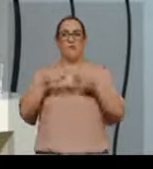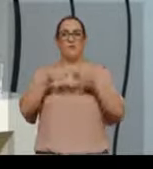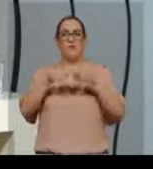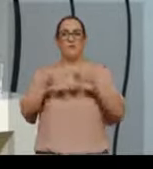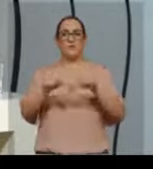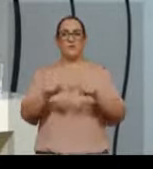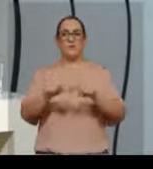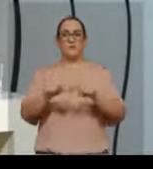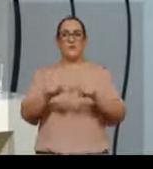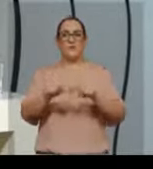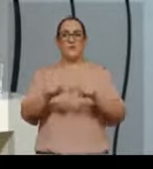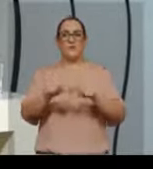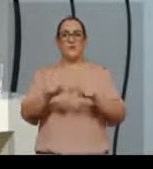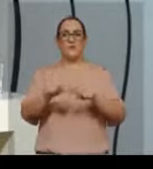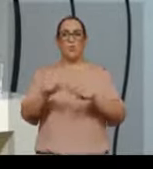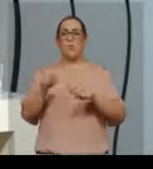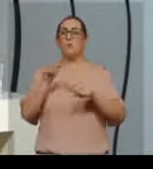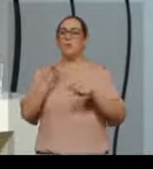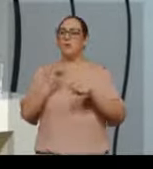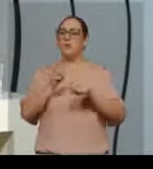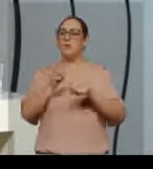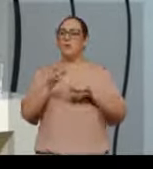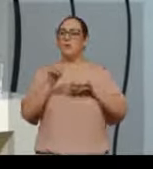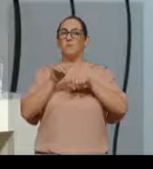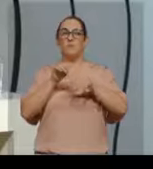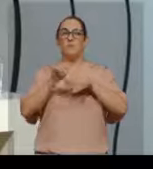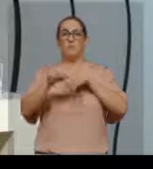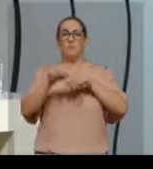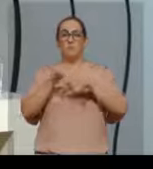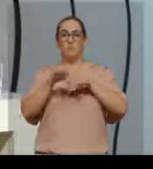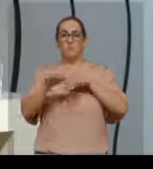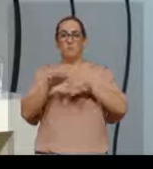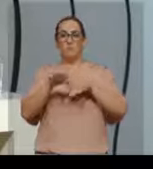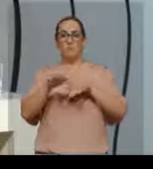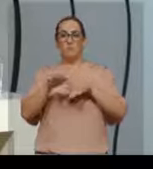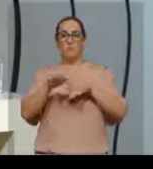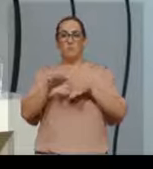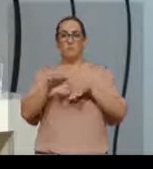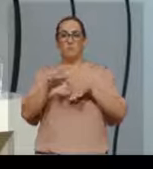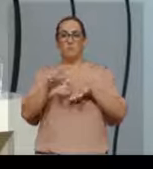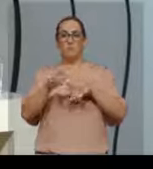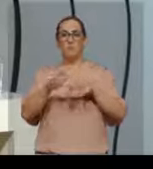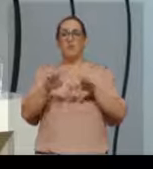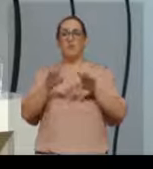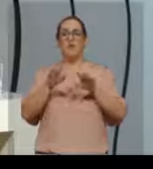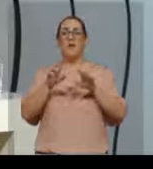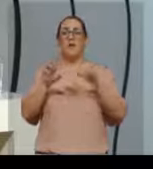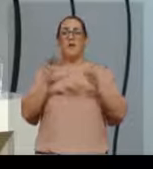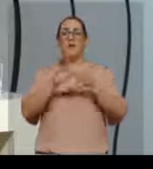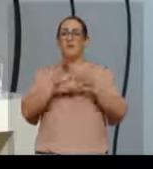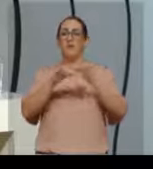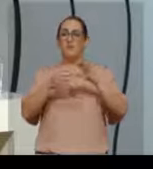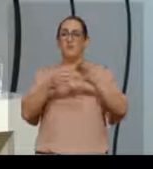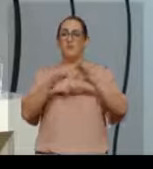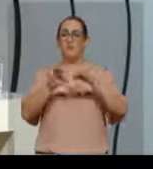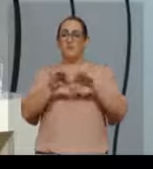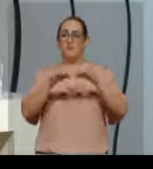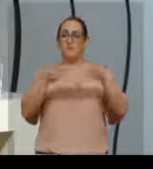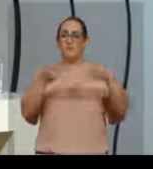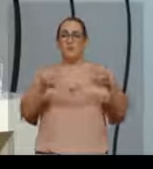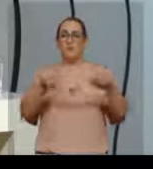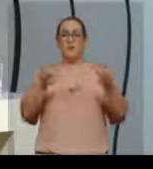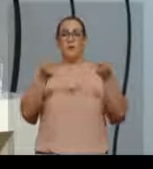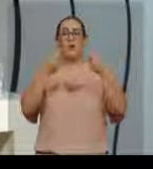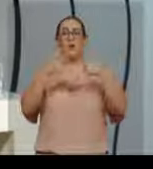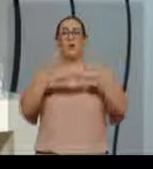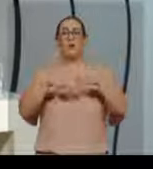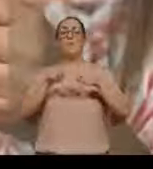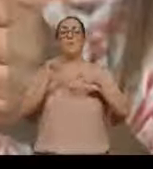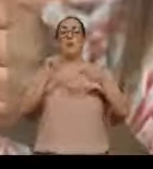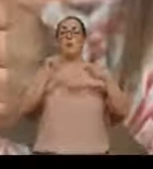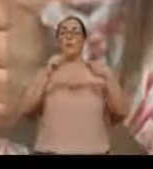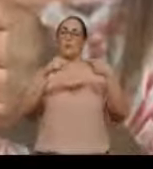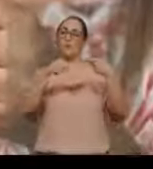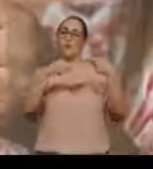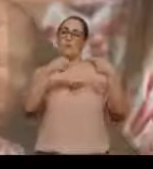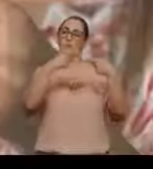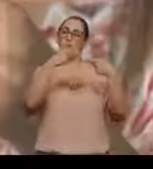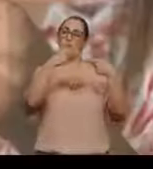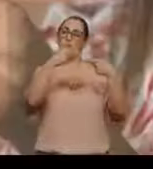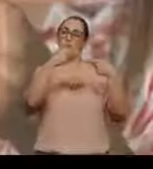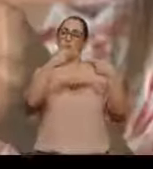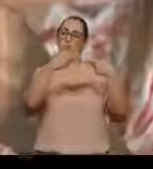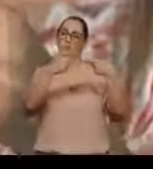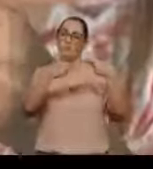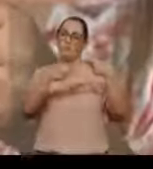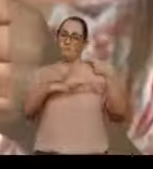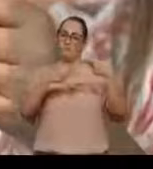estão o tempo todo em movimento. Um dos movimentos que as ligações simples são capazes de fazer é rotacionar sobre o